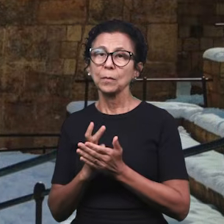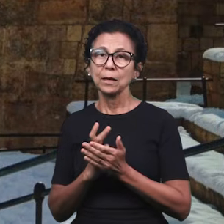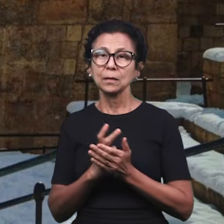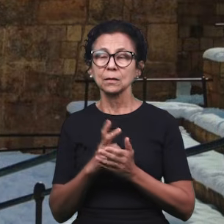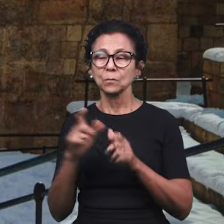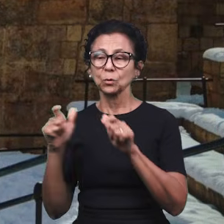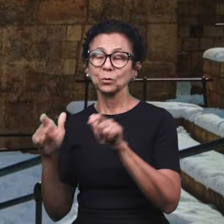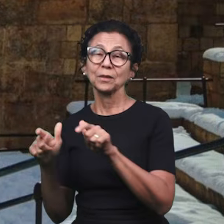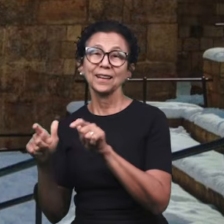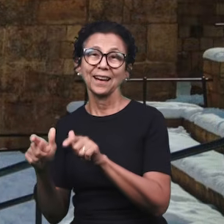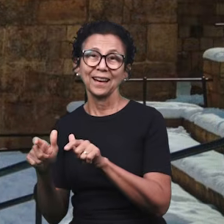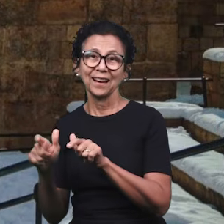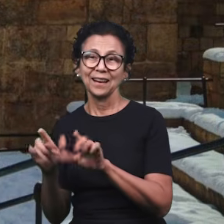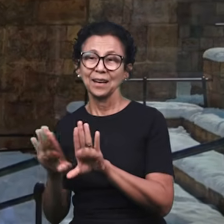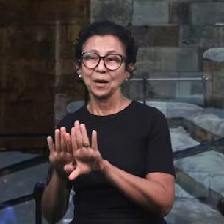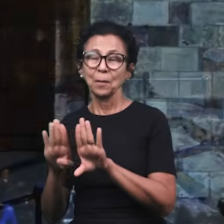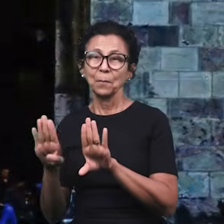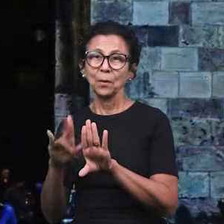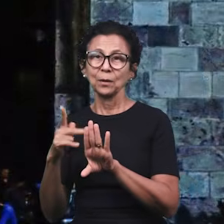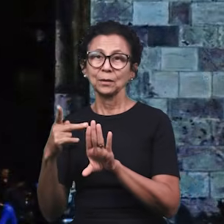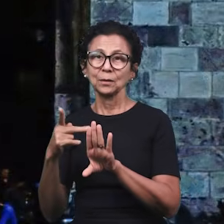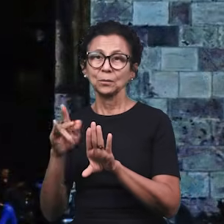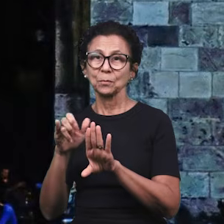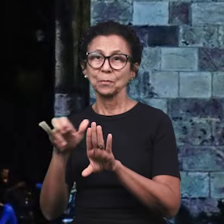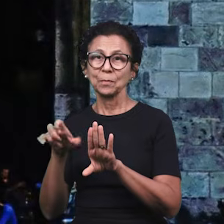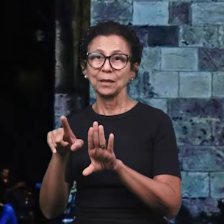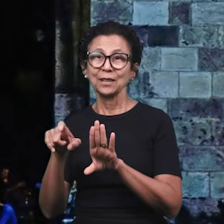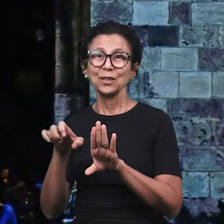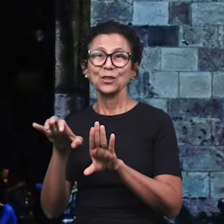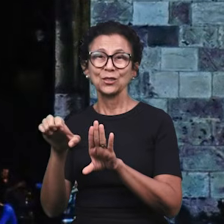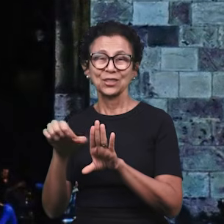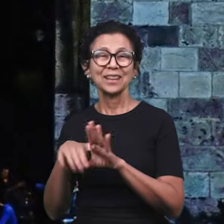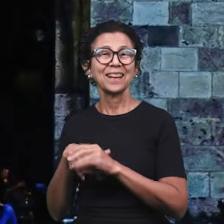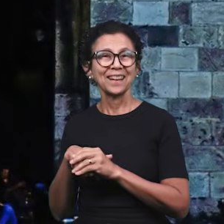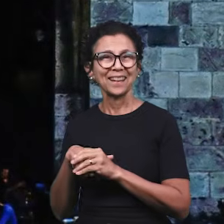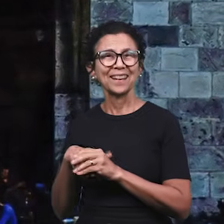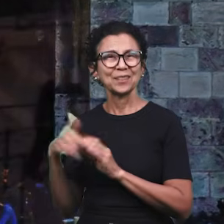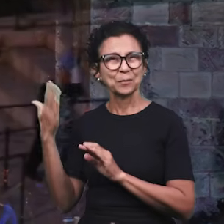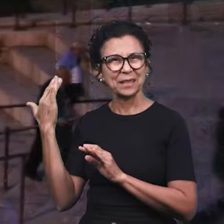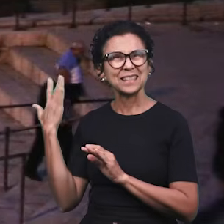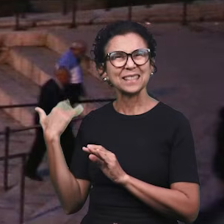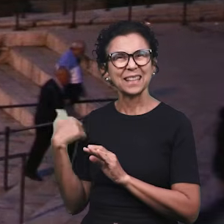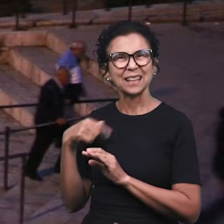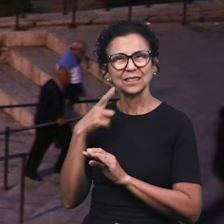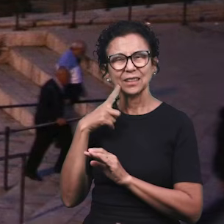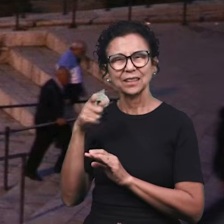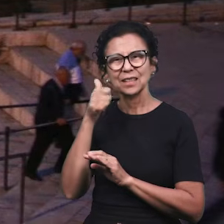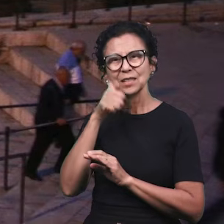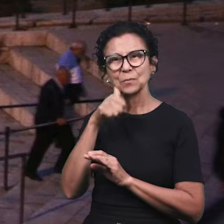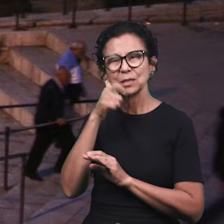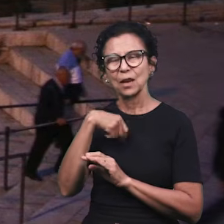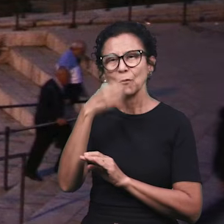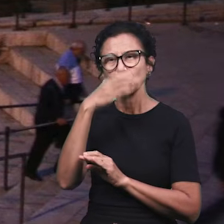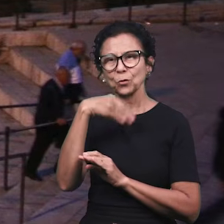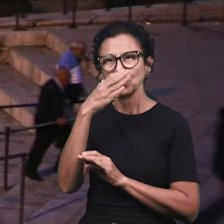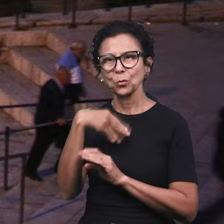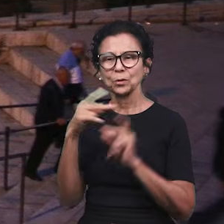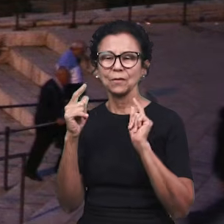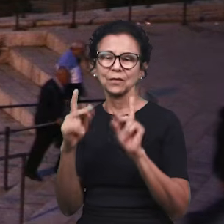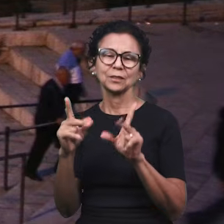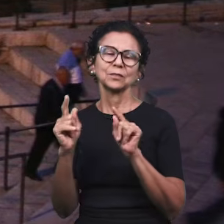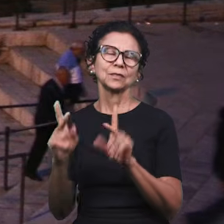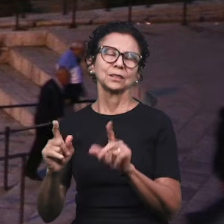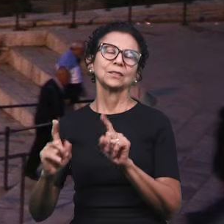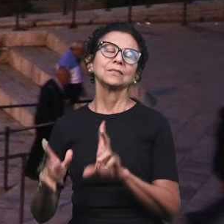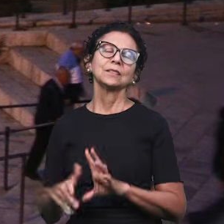era a Porta do Peixe no passado. E a gente vê hoje ali as mulheres vendendo ali suas frutas, tem as